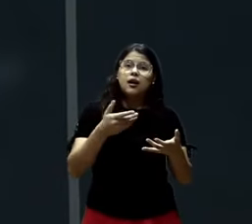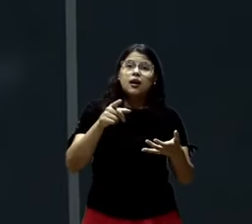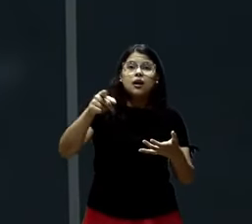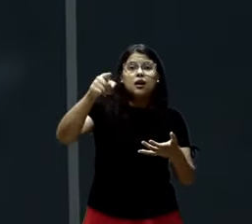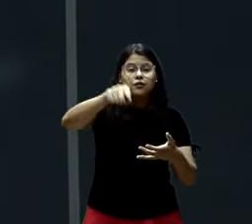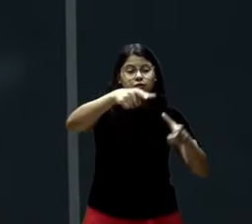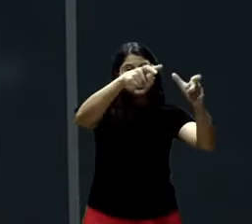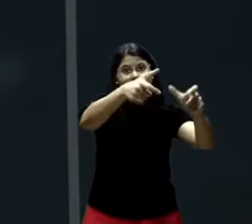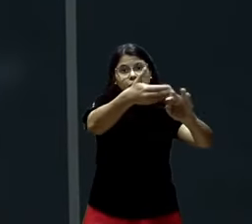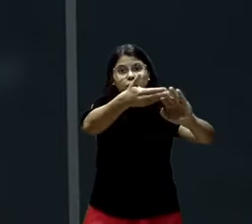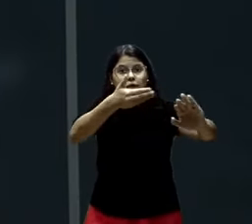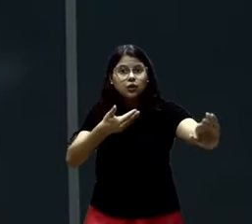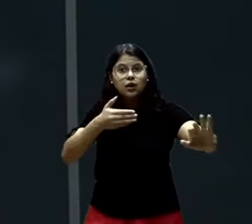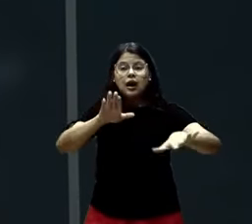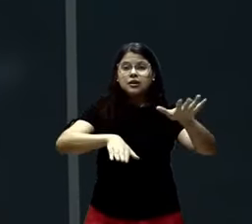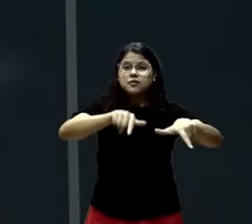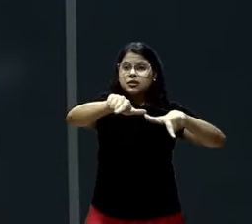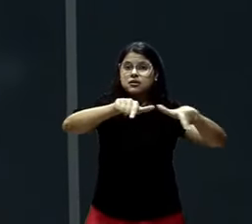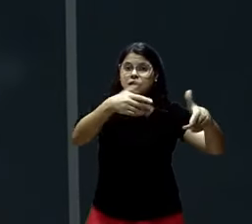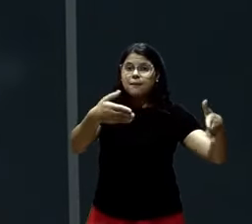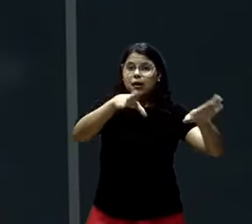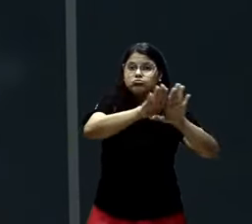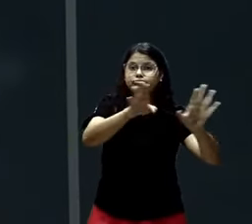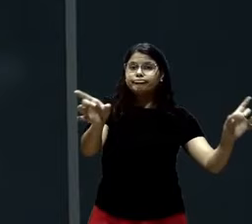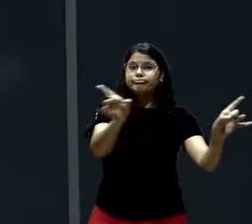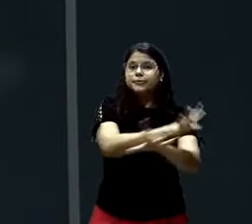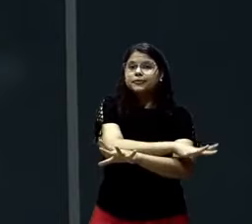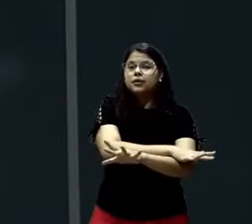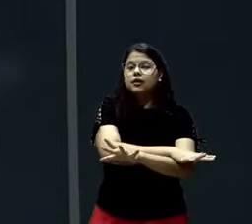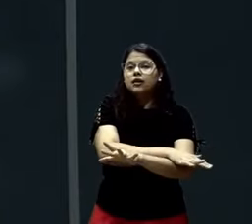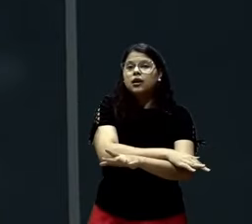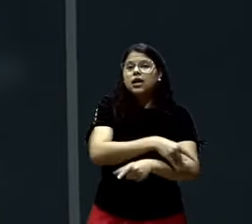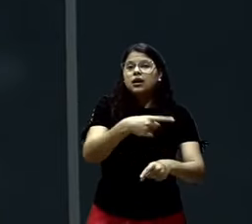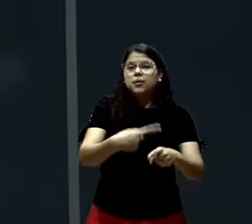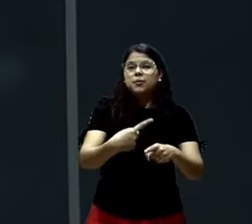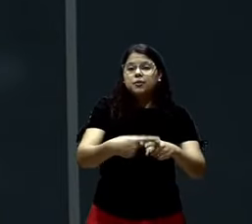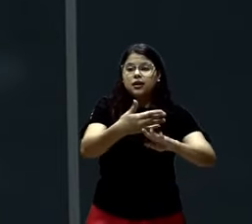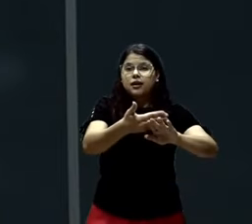Deus vai fechar algumas portas. É claro que vai abrir inúmeras outras.